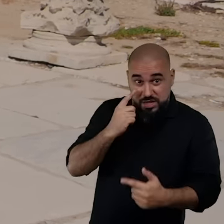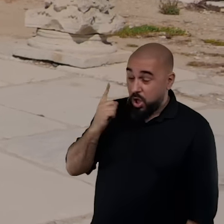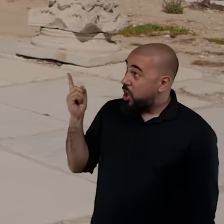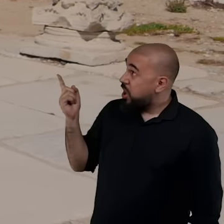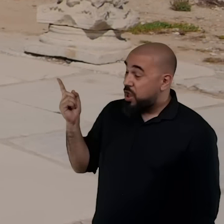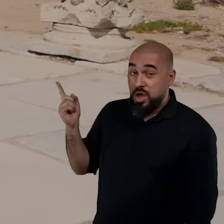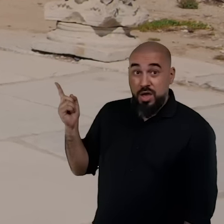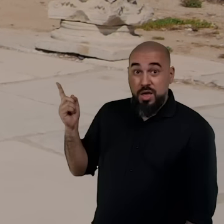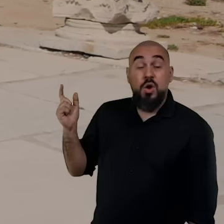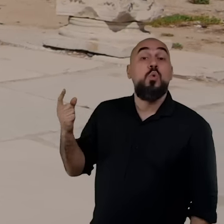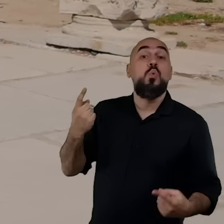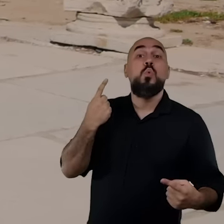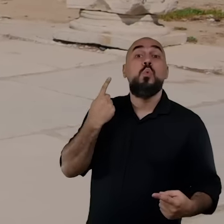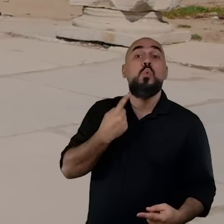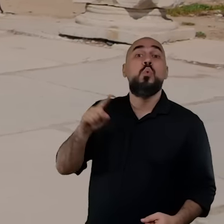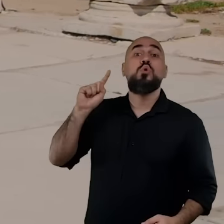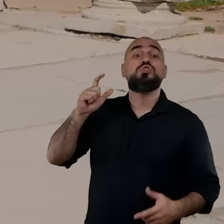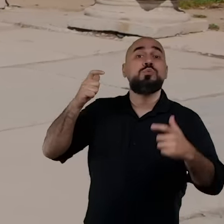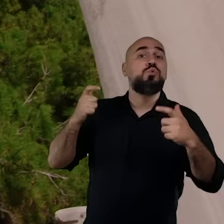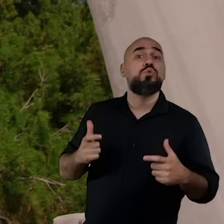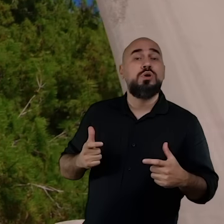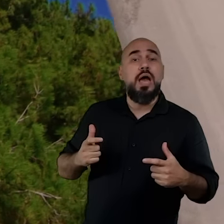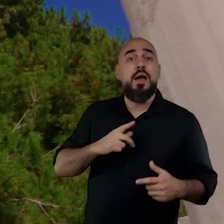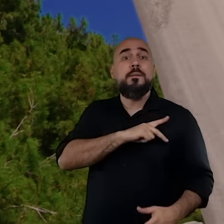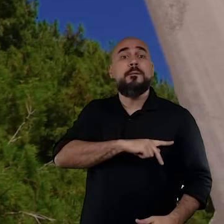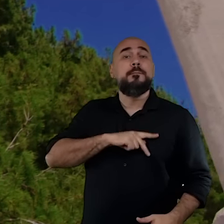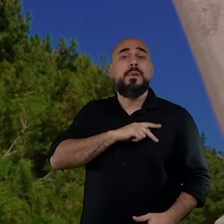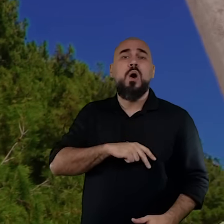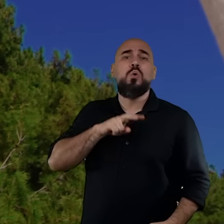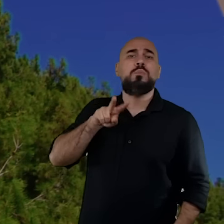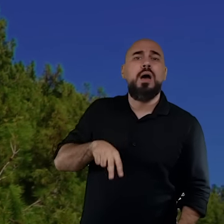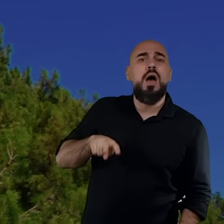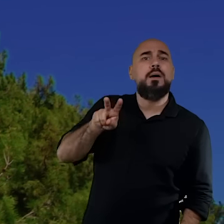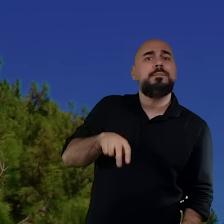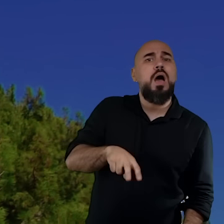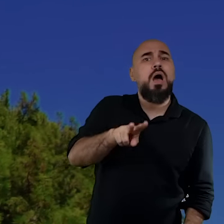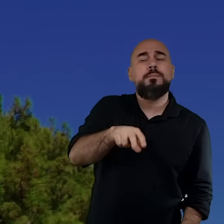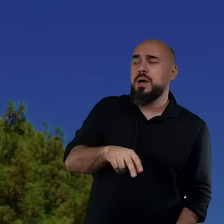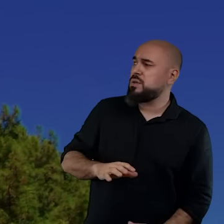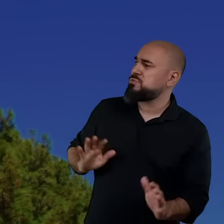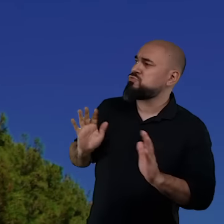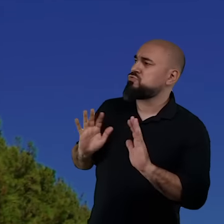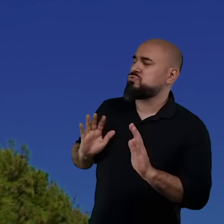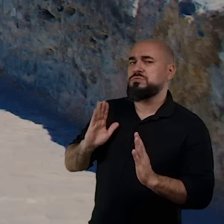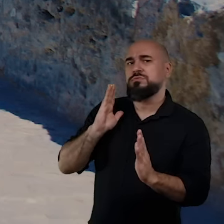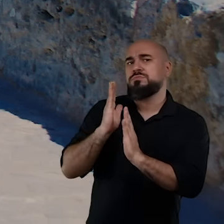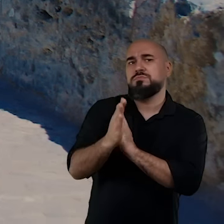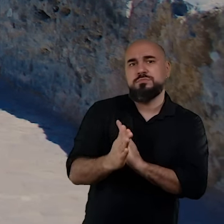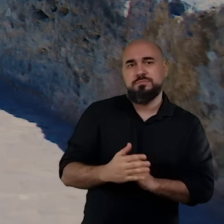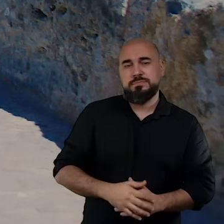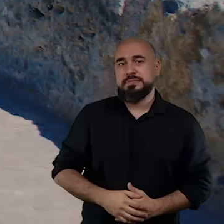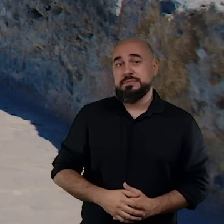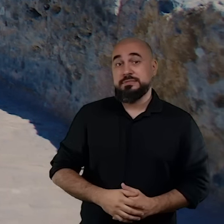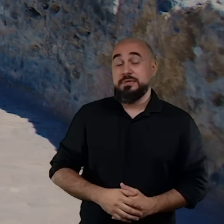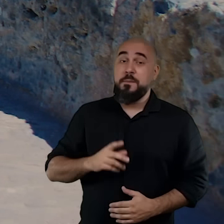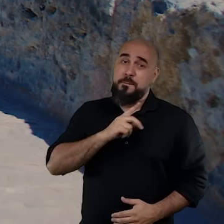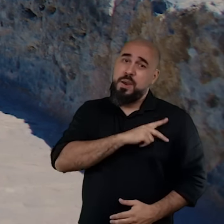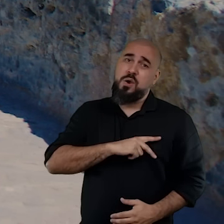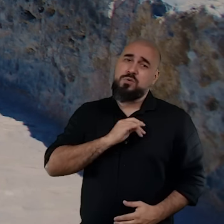foi o último lugar onde Paulo esteve quando despediu-se da cidade, com o coração